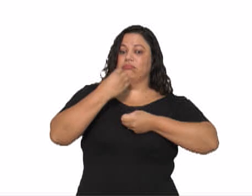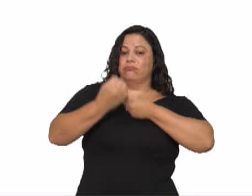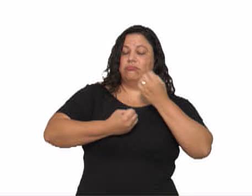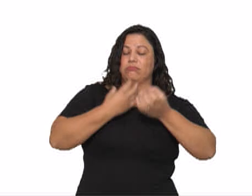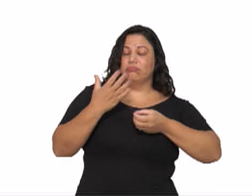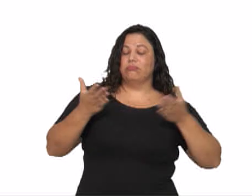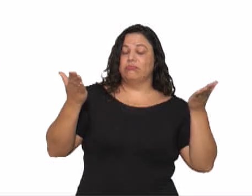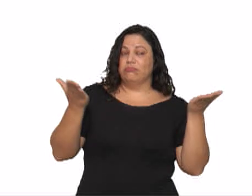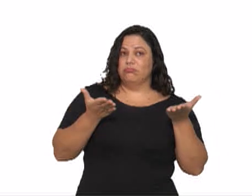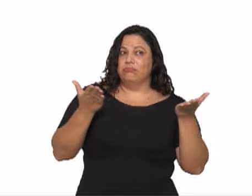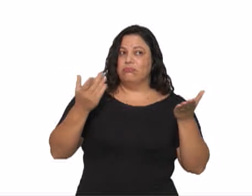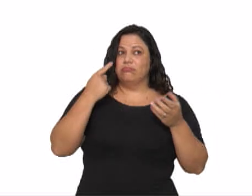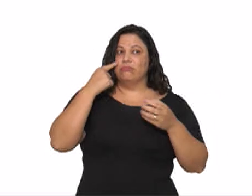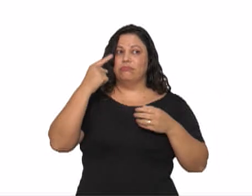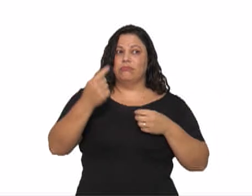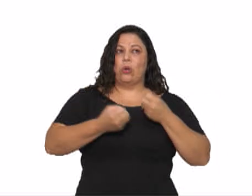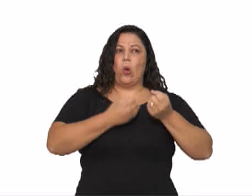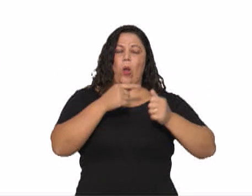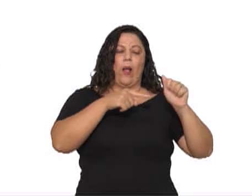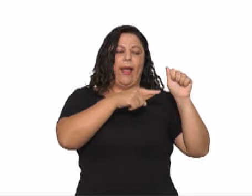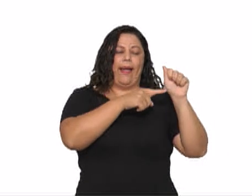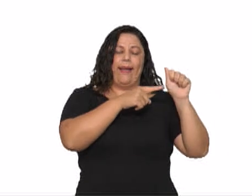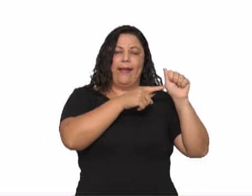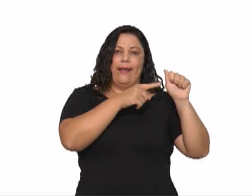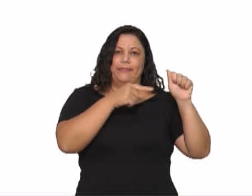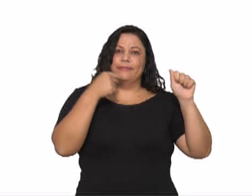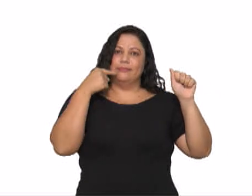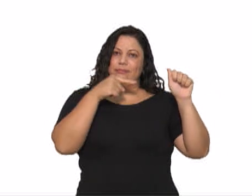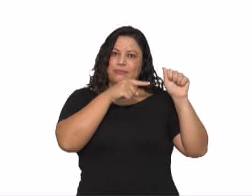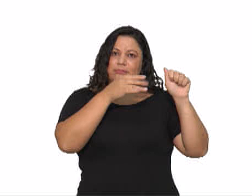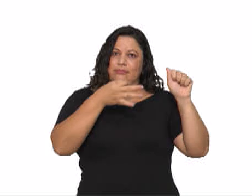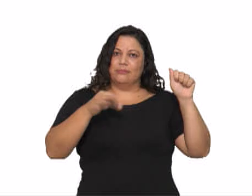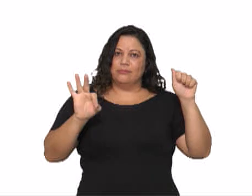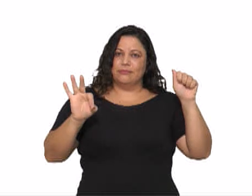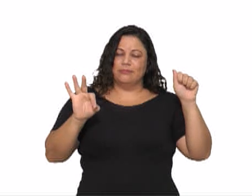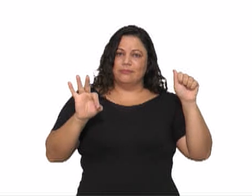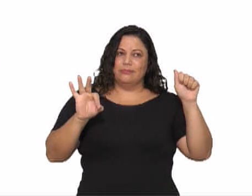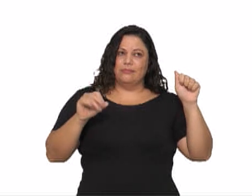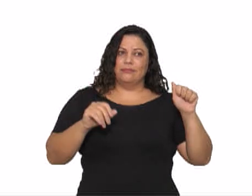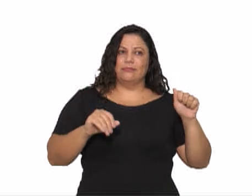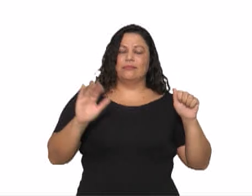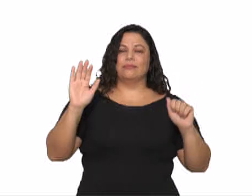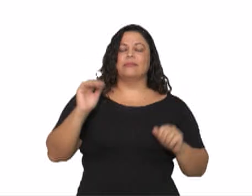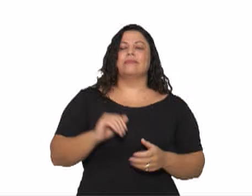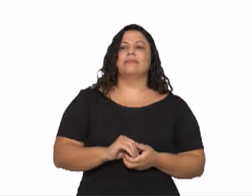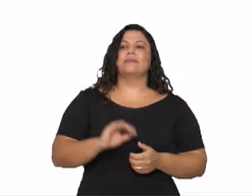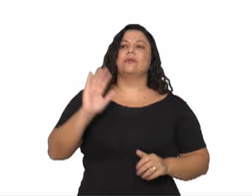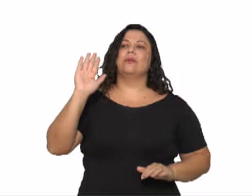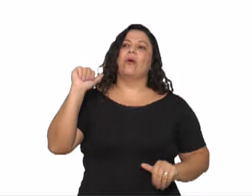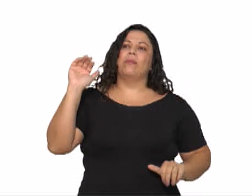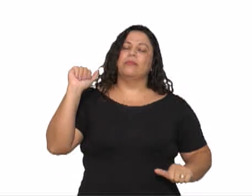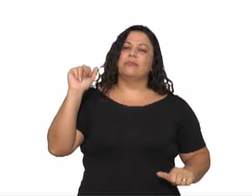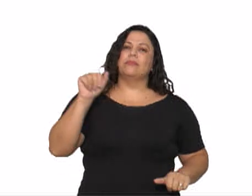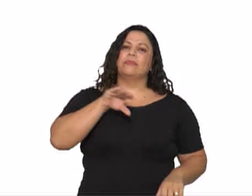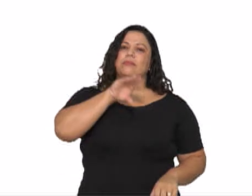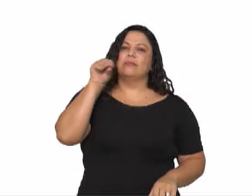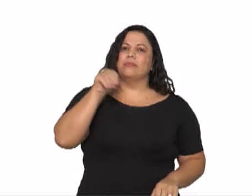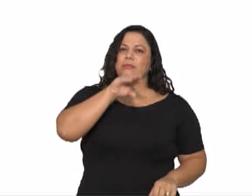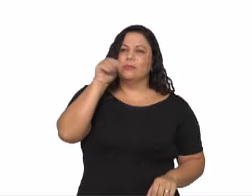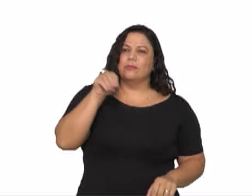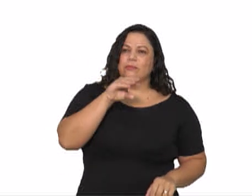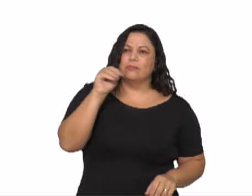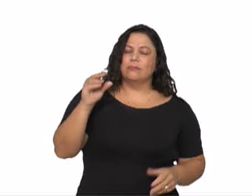anterior, obra poética, normalmente em verso, com ritmo, palavras que se repetem, ¿sí? Não é